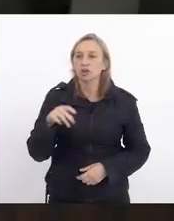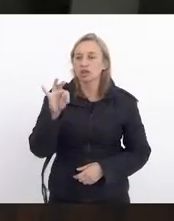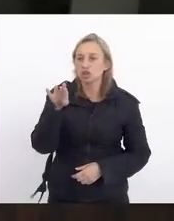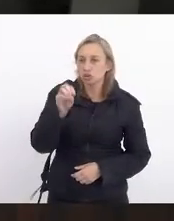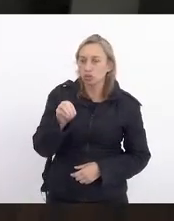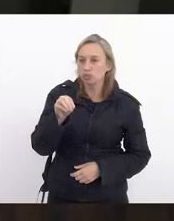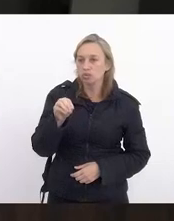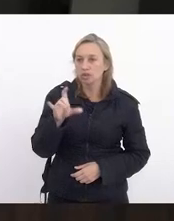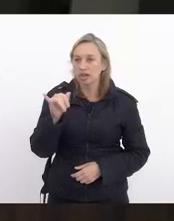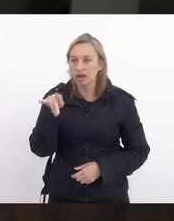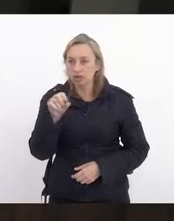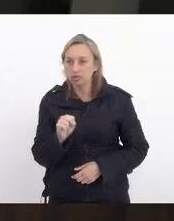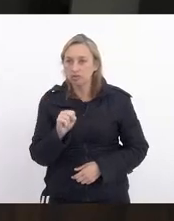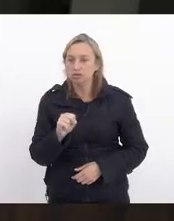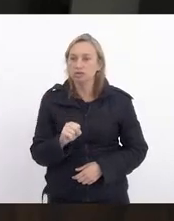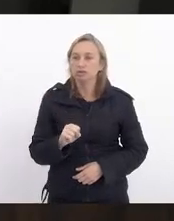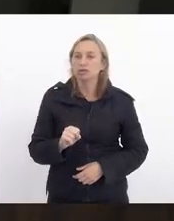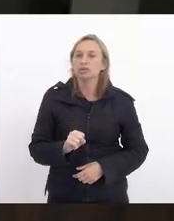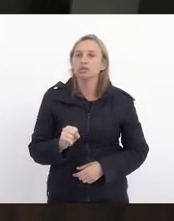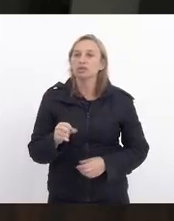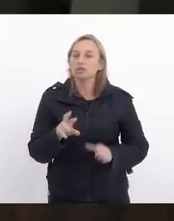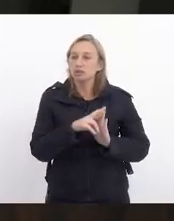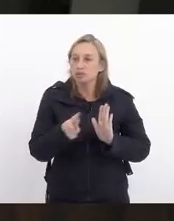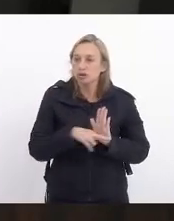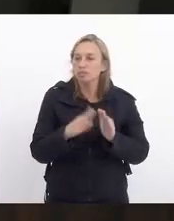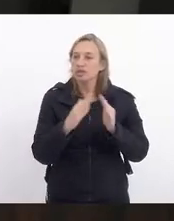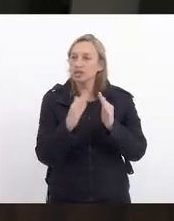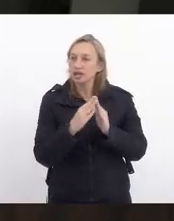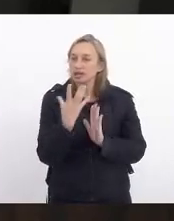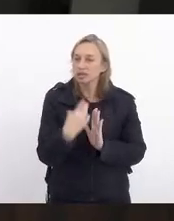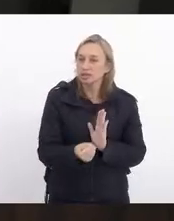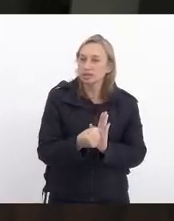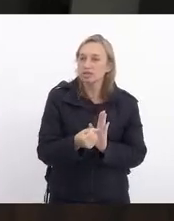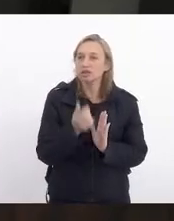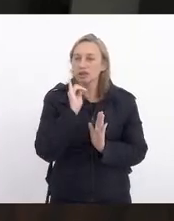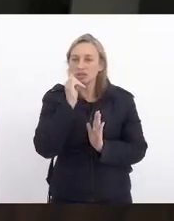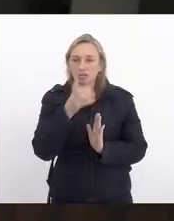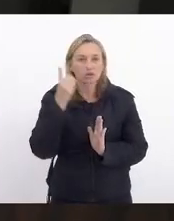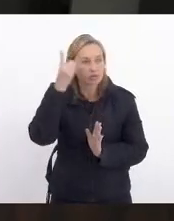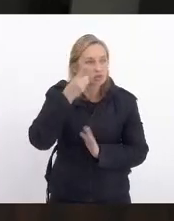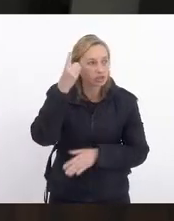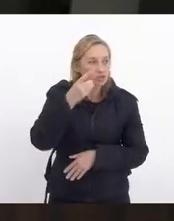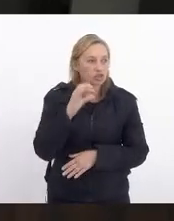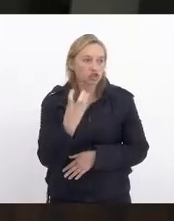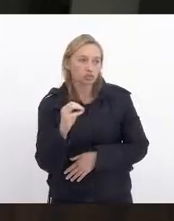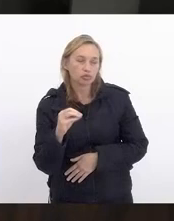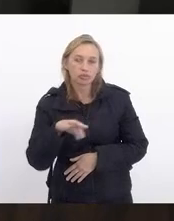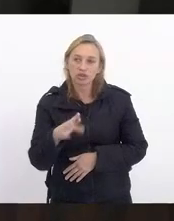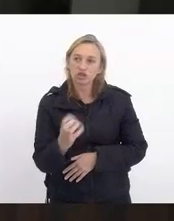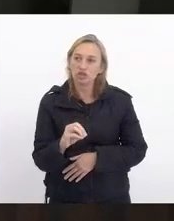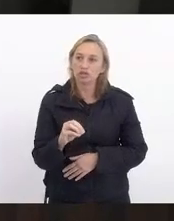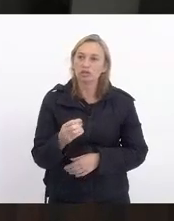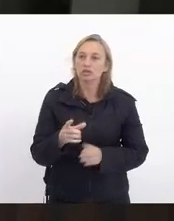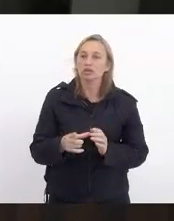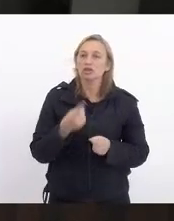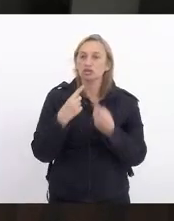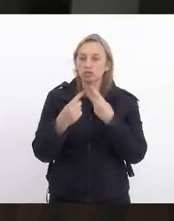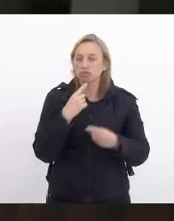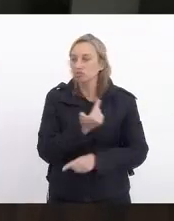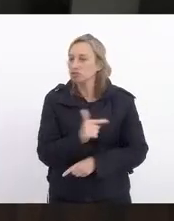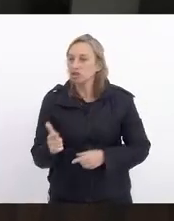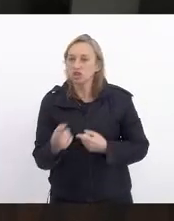Antônio Carlos dos Santos Silva parte da comissão de normas internas e proposições externas favorável ela tô Deputado Chico Machado a impulsão